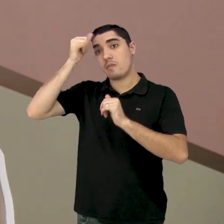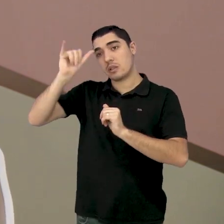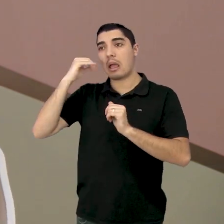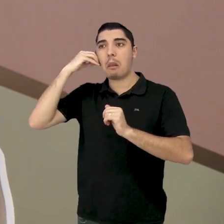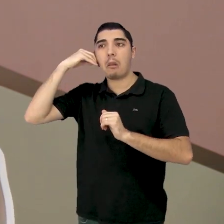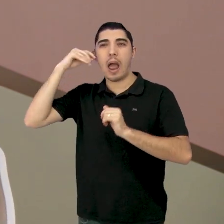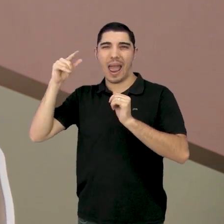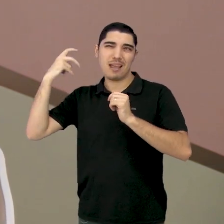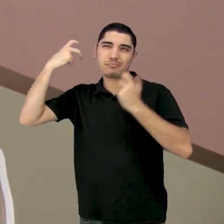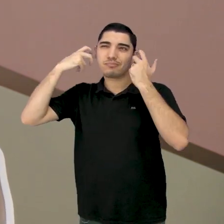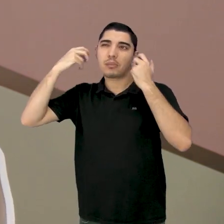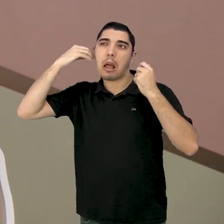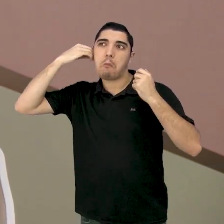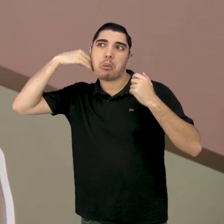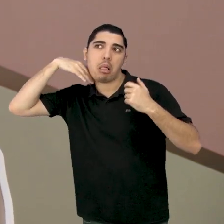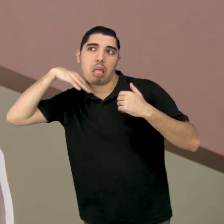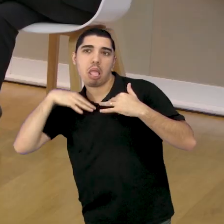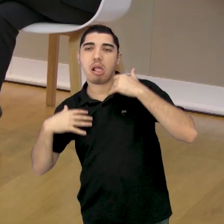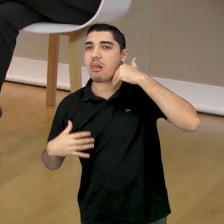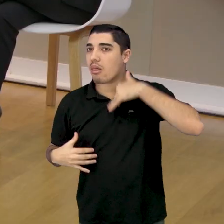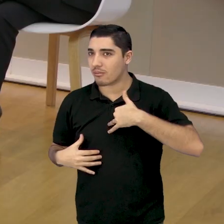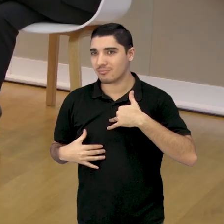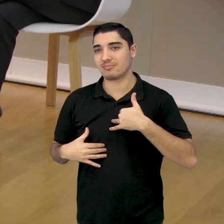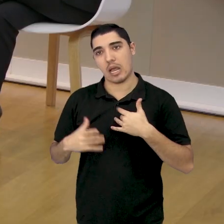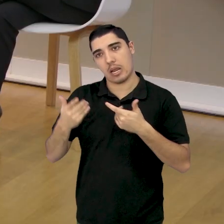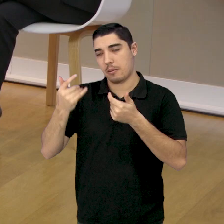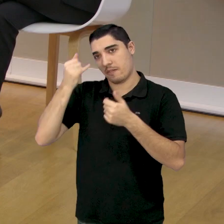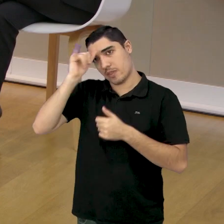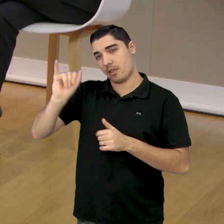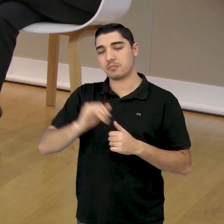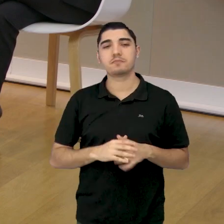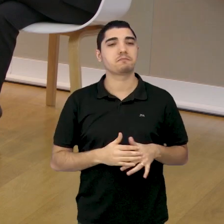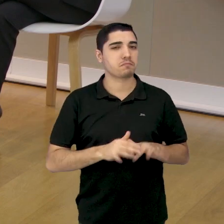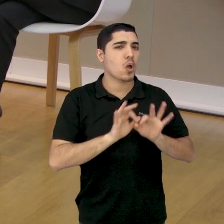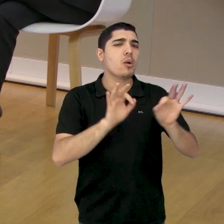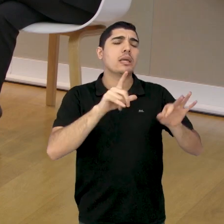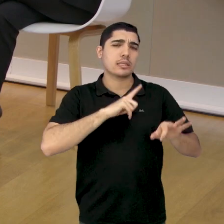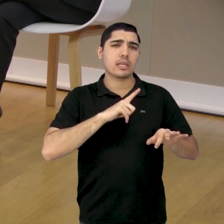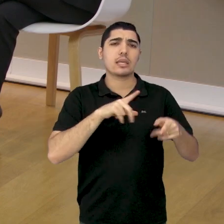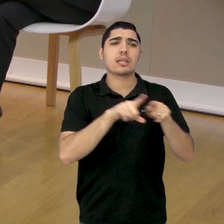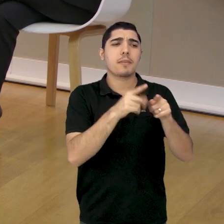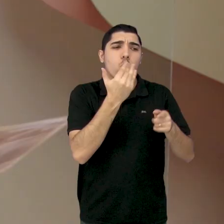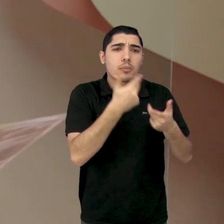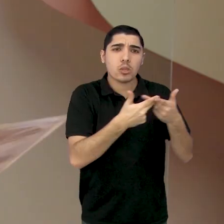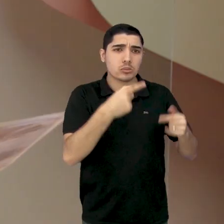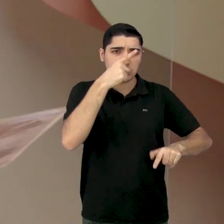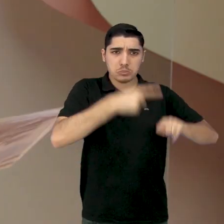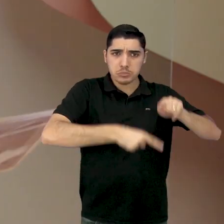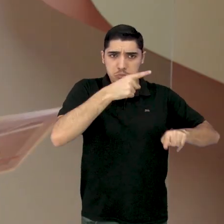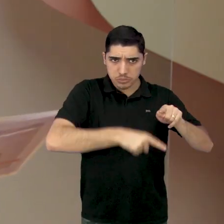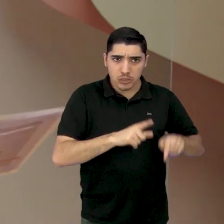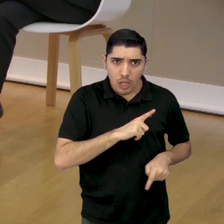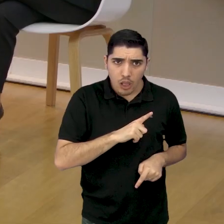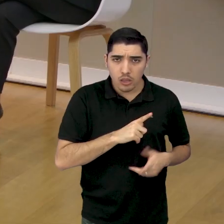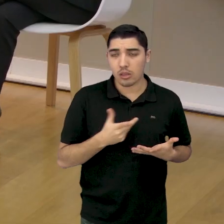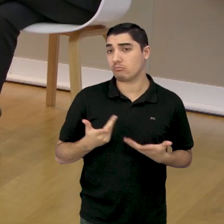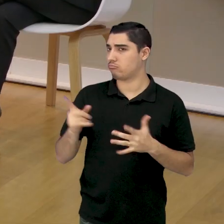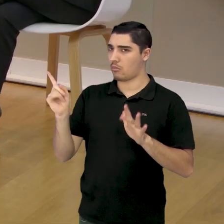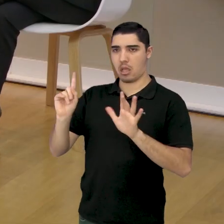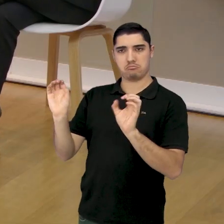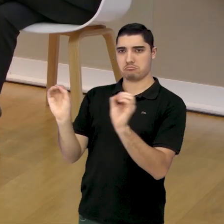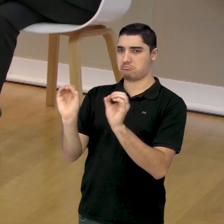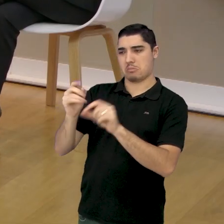efeito indesejado, né, o que a gente não quer. Ótimo. E tem alguma restrição em relação aos alimentos? Não existe